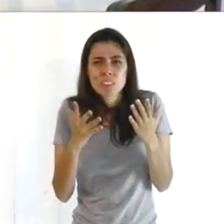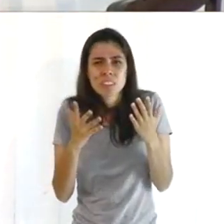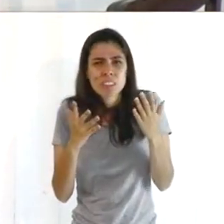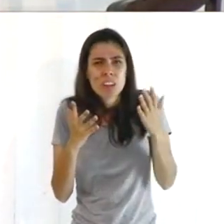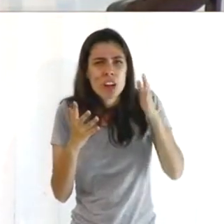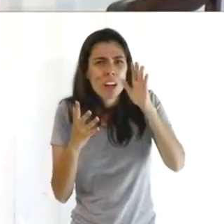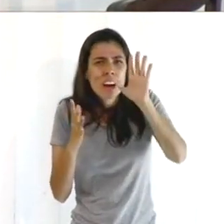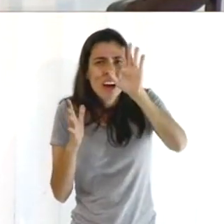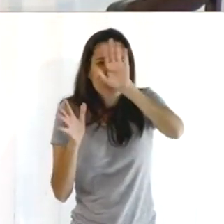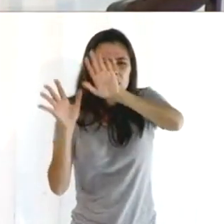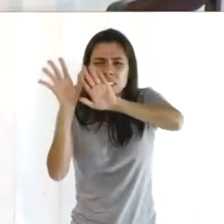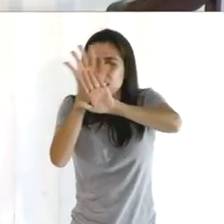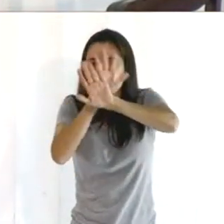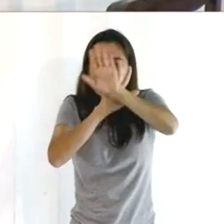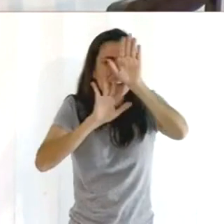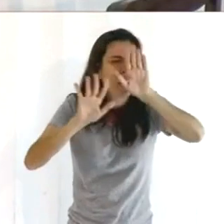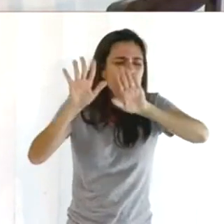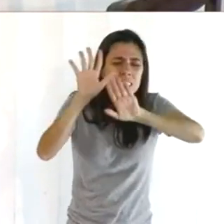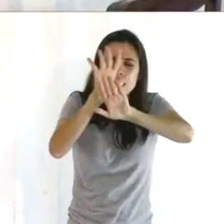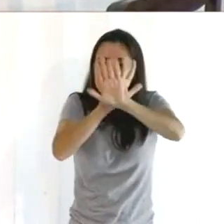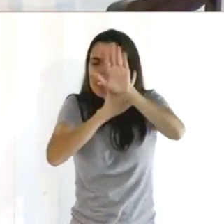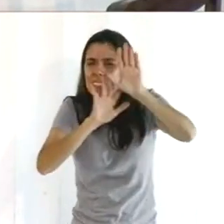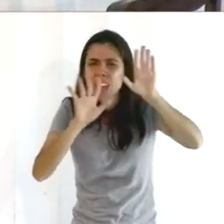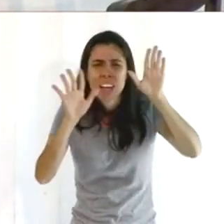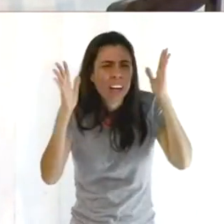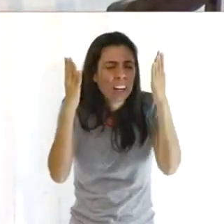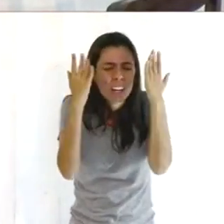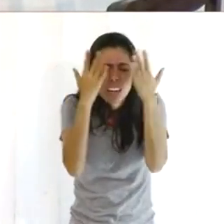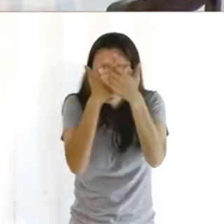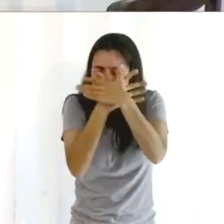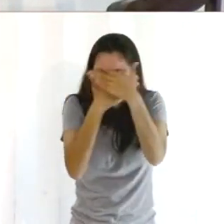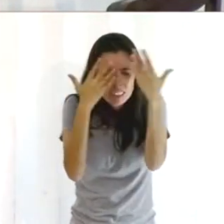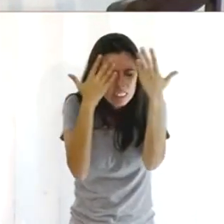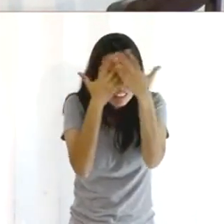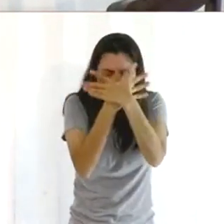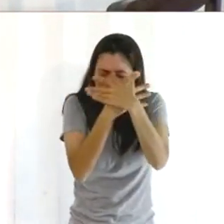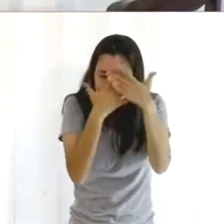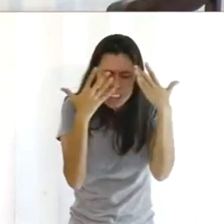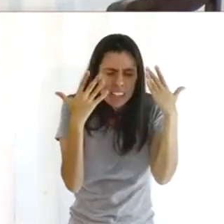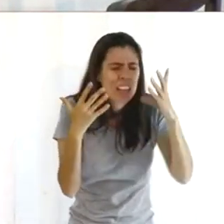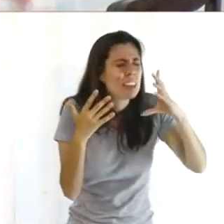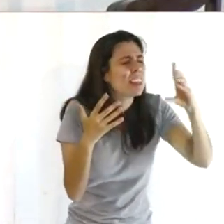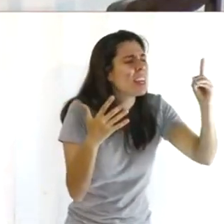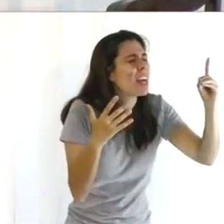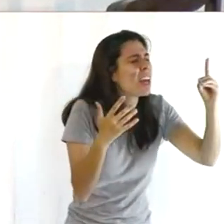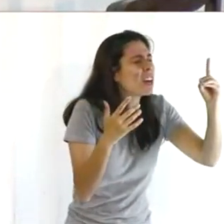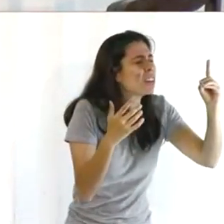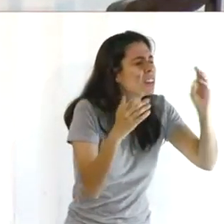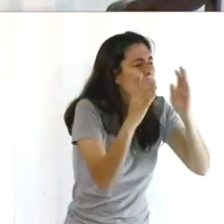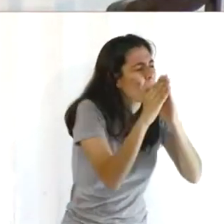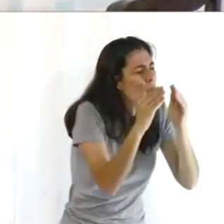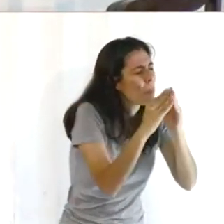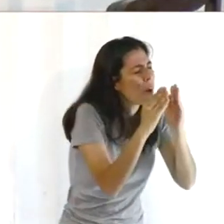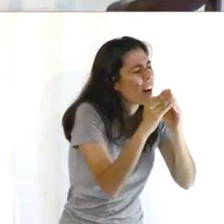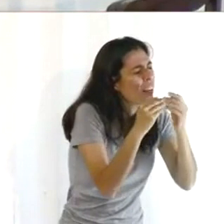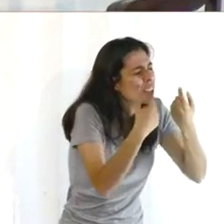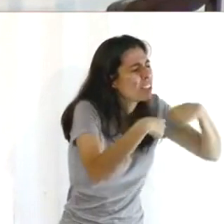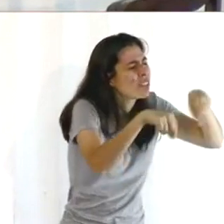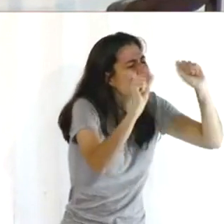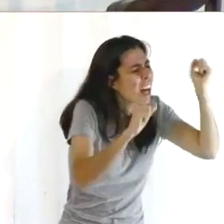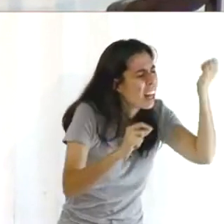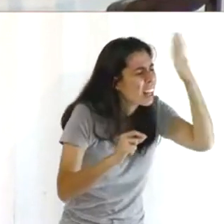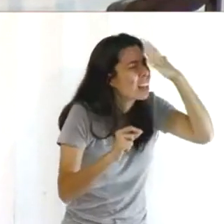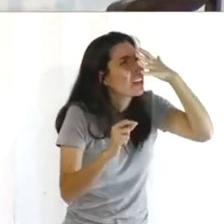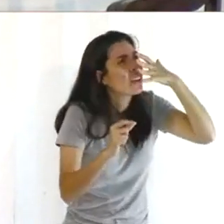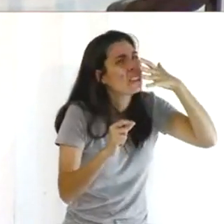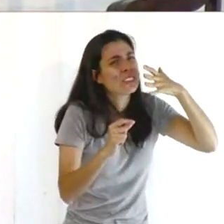se apagando, eu não estou mais enxergando a luz, mas eu quero que o Senhor ilumine os meus olhos, Senhor. E ele chama de uma